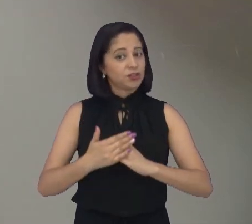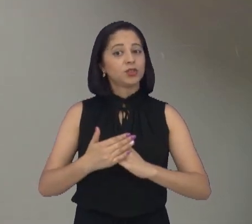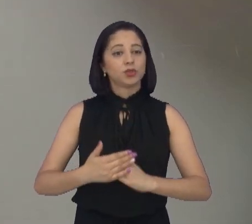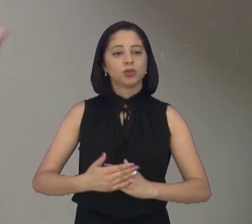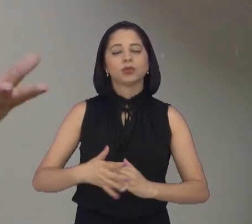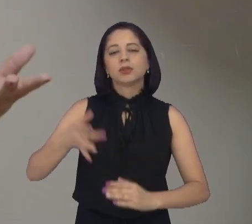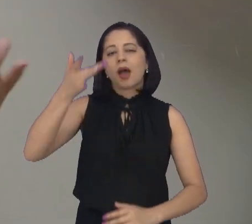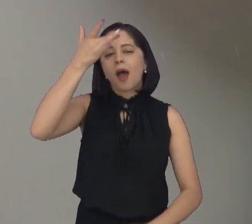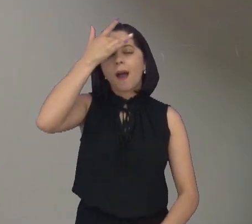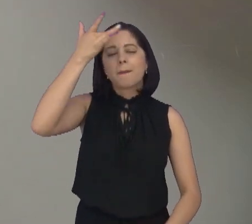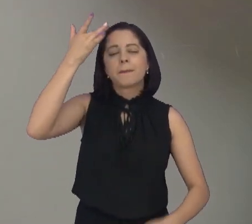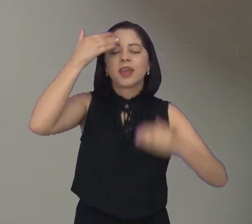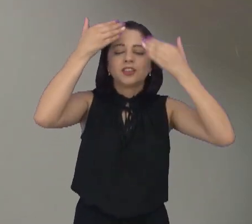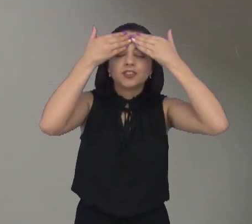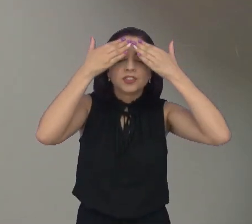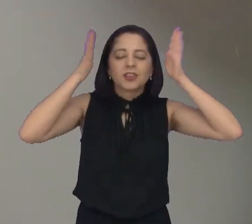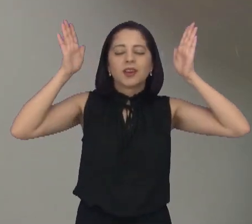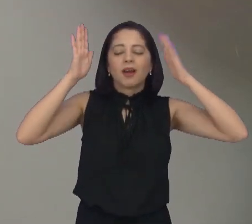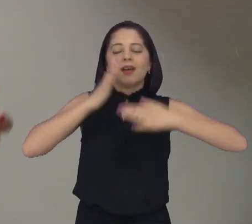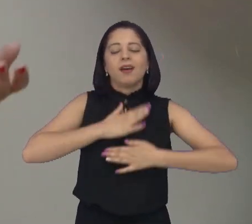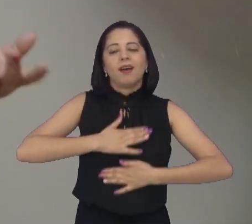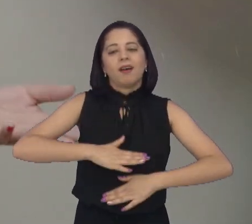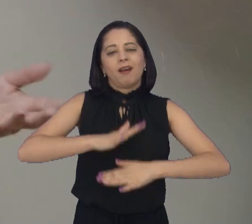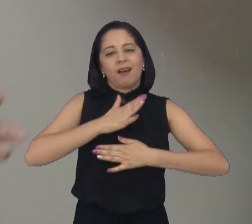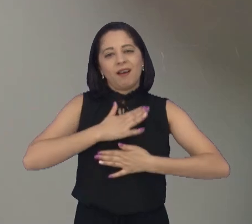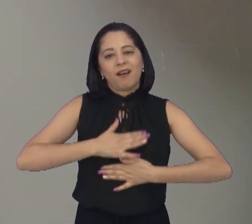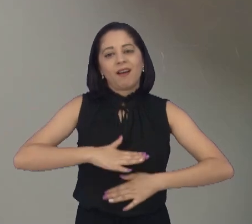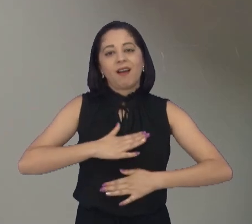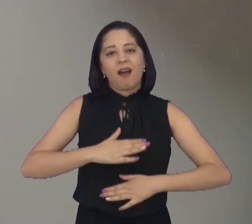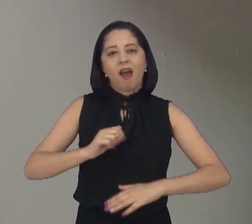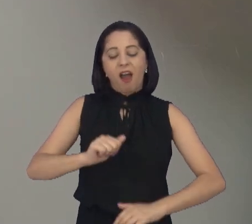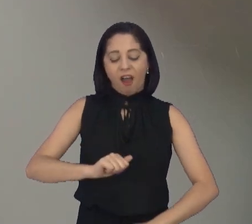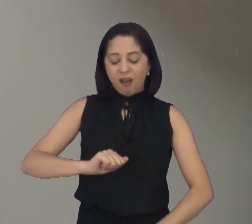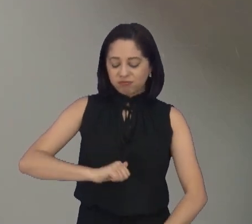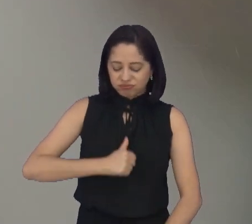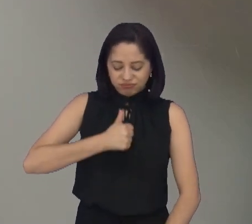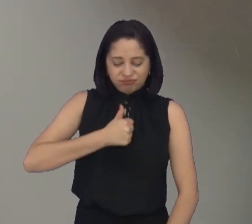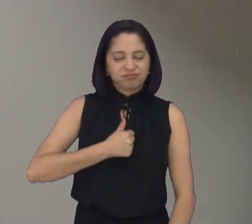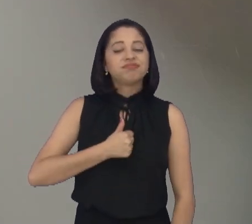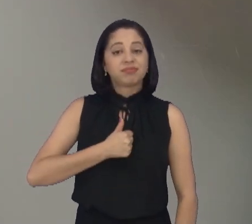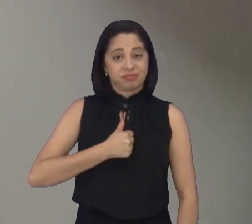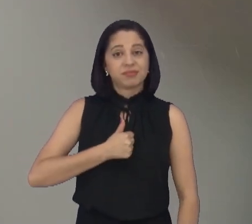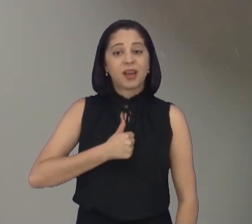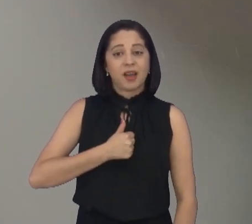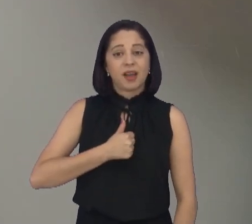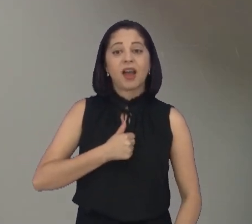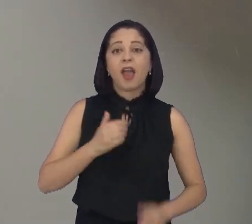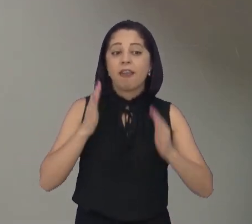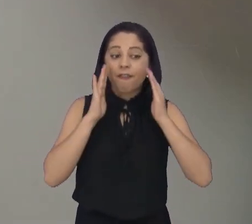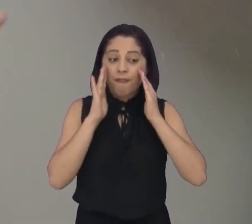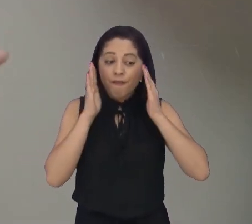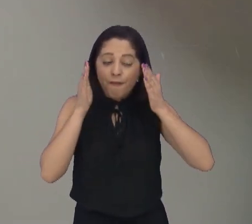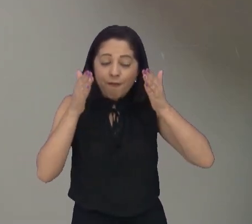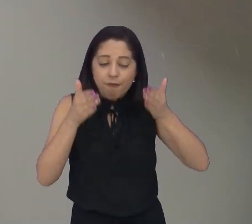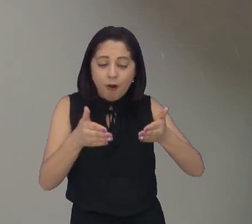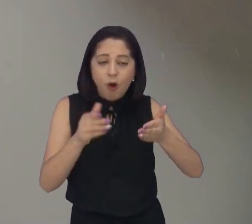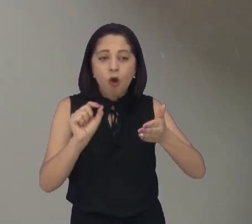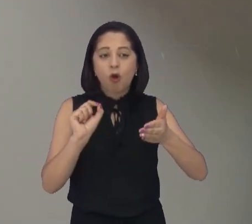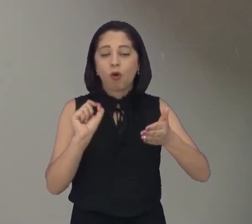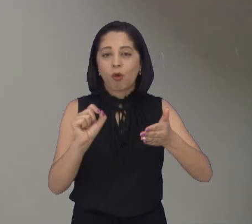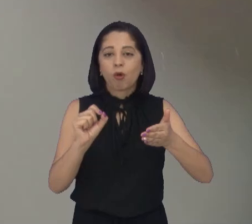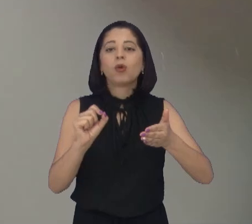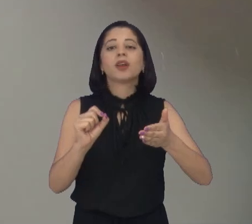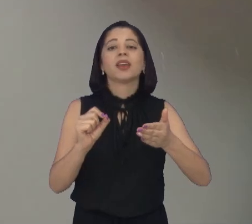uma mente clara e tranquila, promovendo o bem-estar e facilitando o foco em atividades